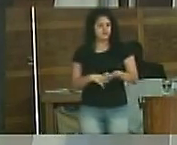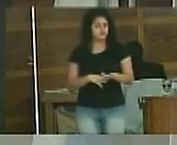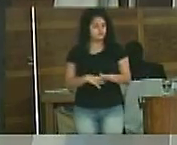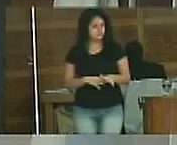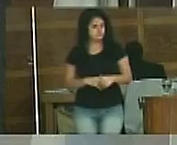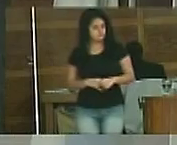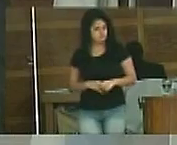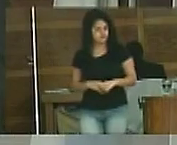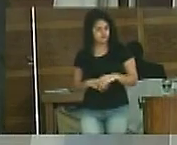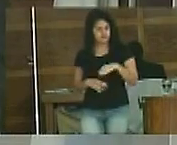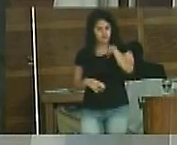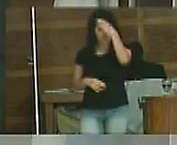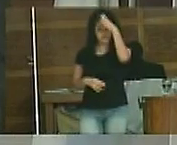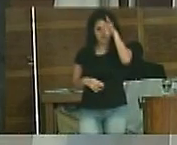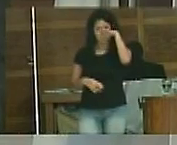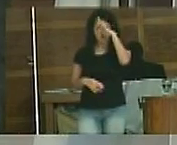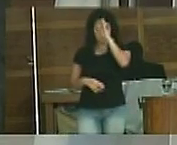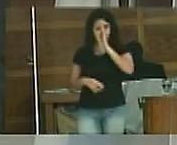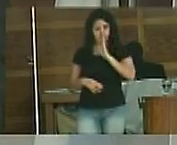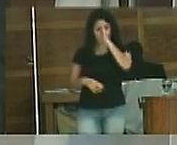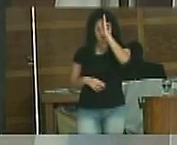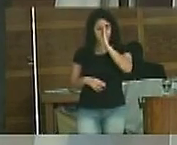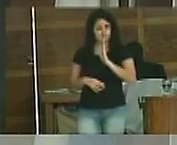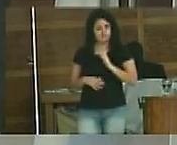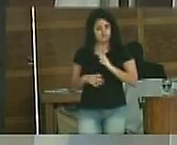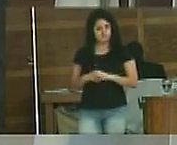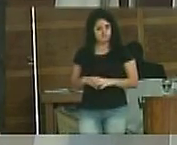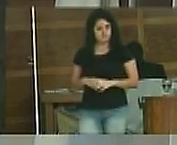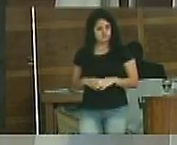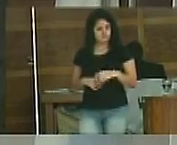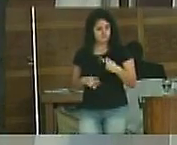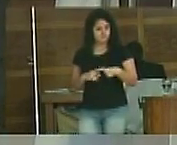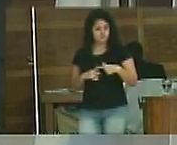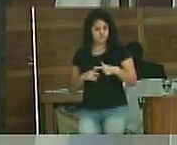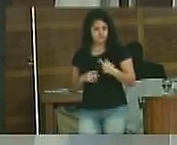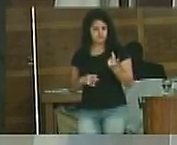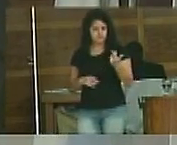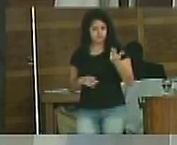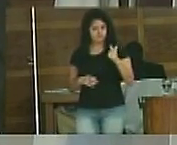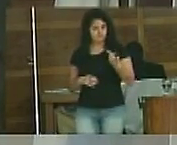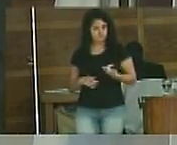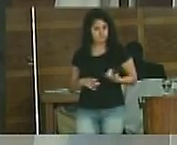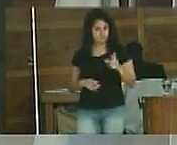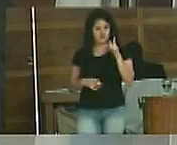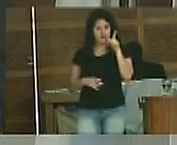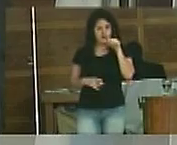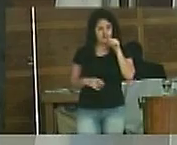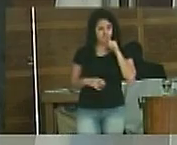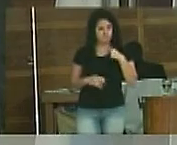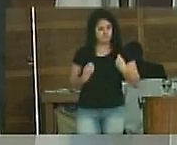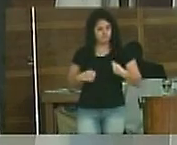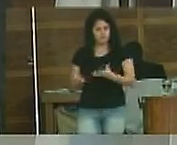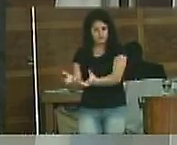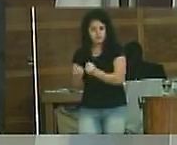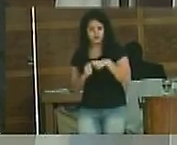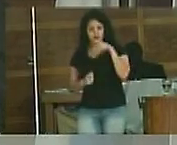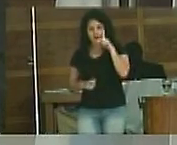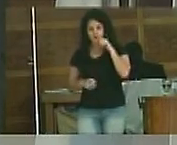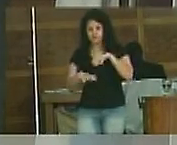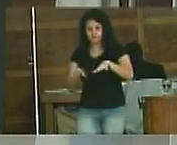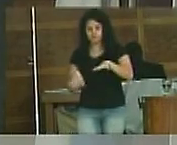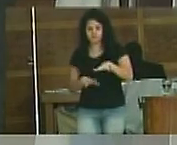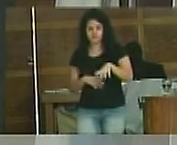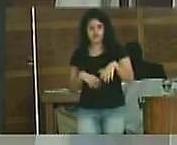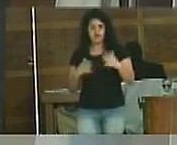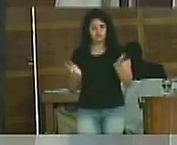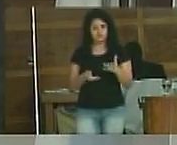lá que, porra, não tinha nem água para tirar, teve que pegar do lago. É isso? Então, muito, muito descaso. Agora não adianta chorar